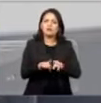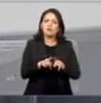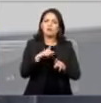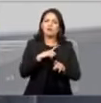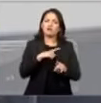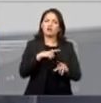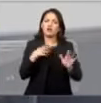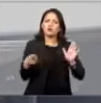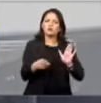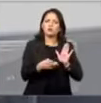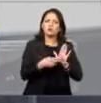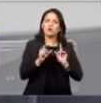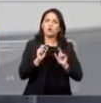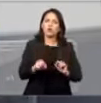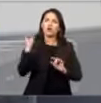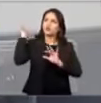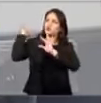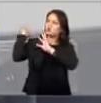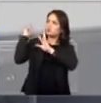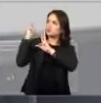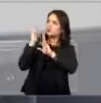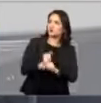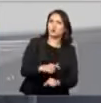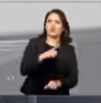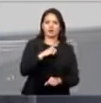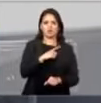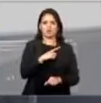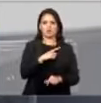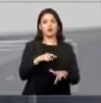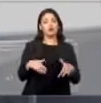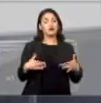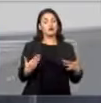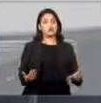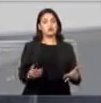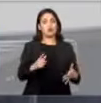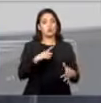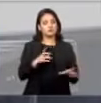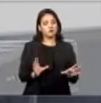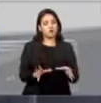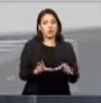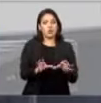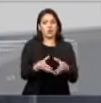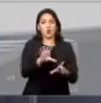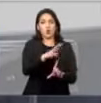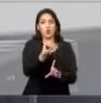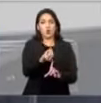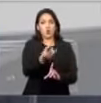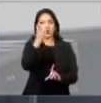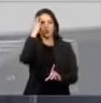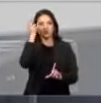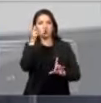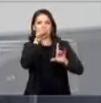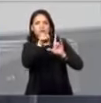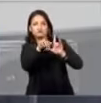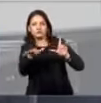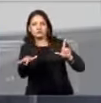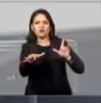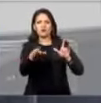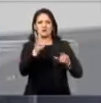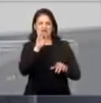vocacionada. Olhar para a nossa indústria audiovisual com desconfiança ou desprezo seria